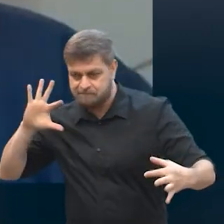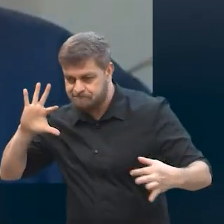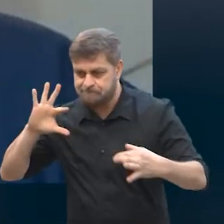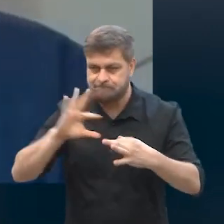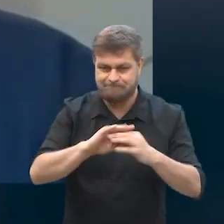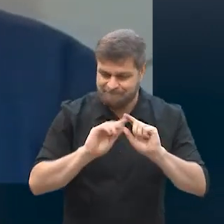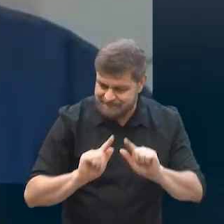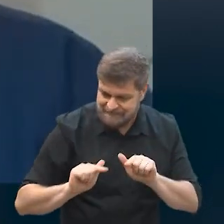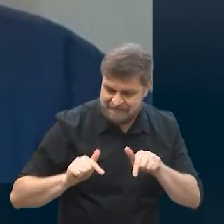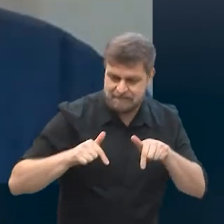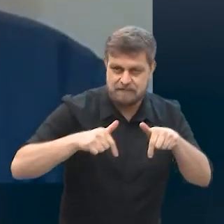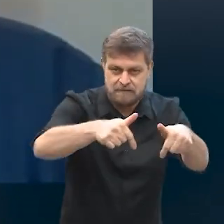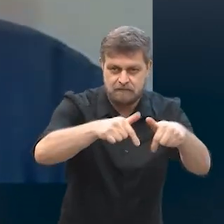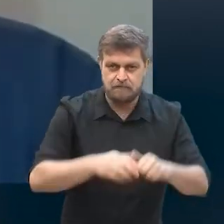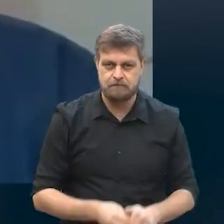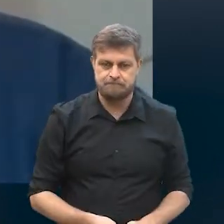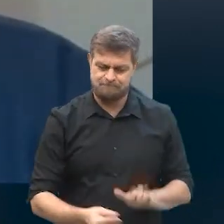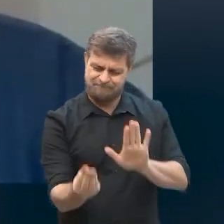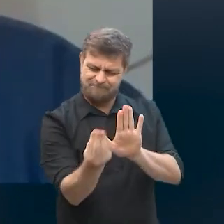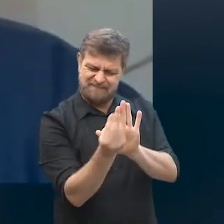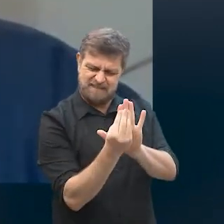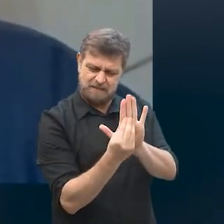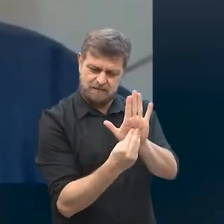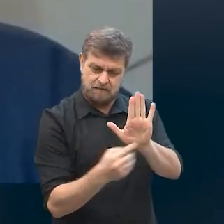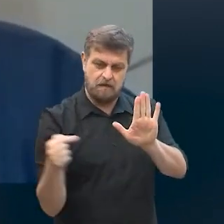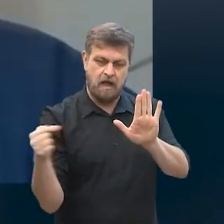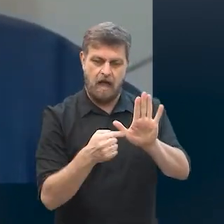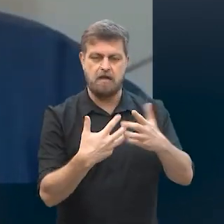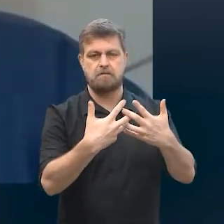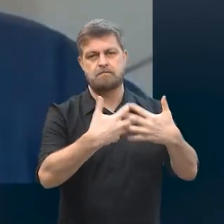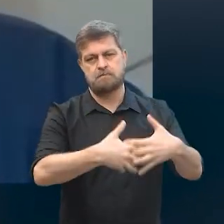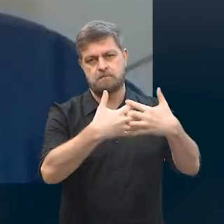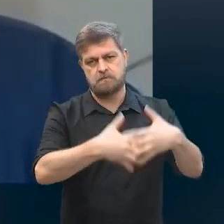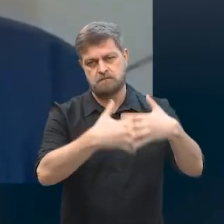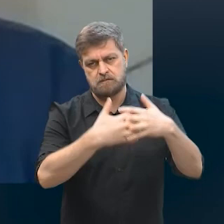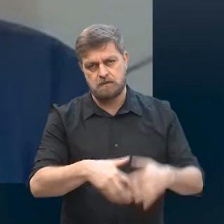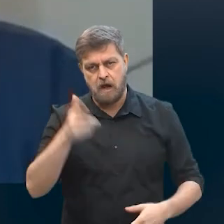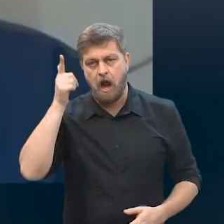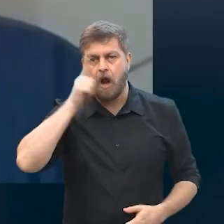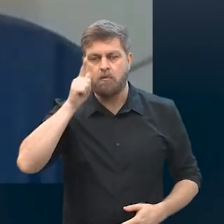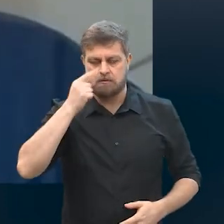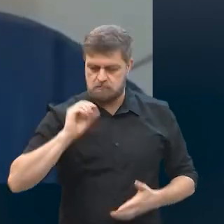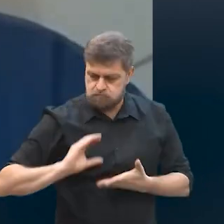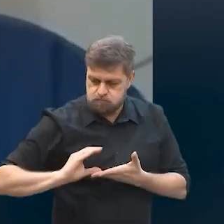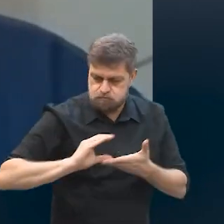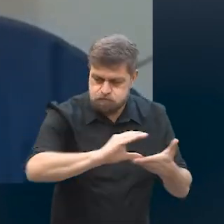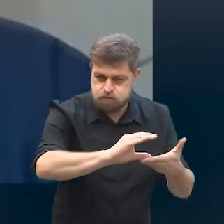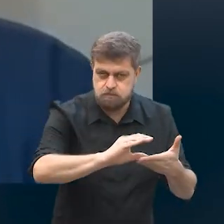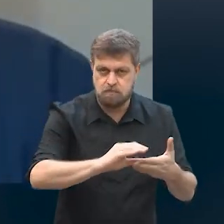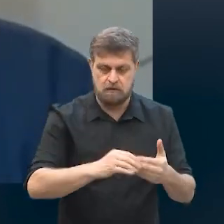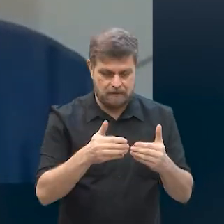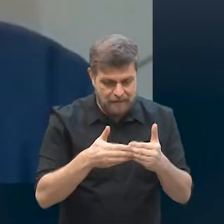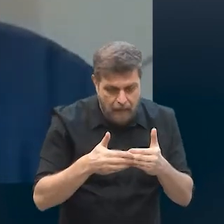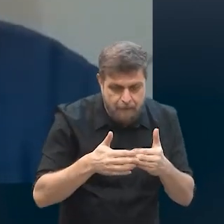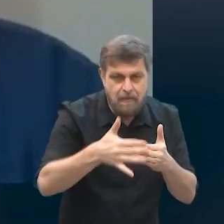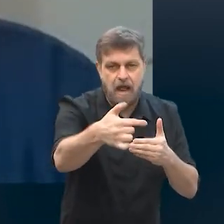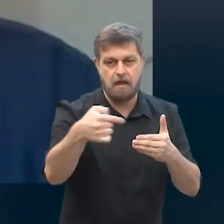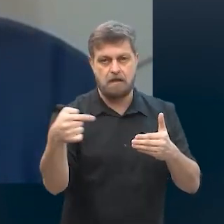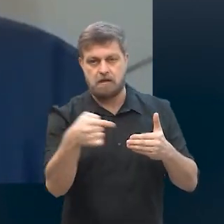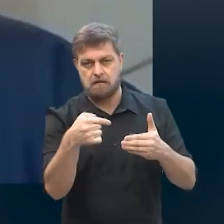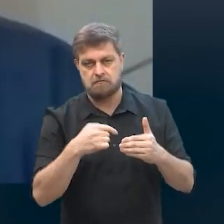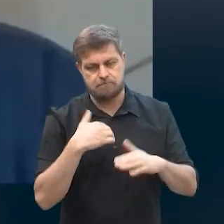para a ação, prototipar e aí sim, então, conseguir investimentos. E a partir desses